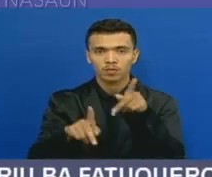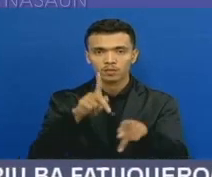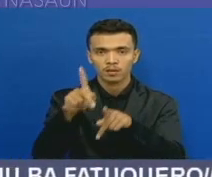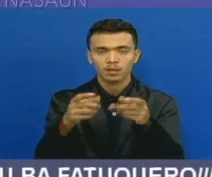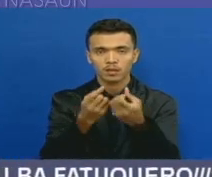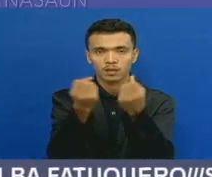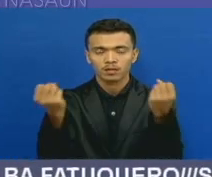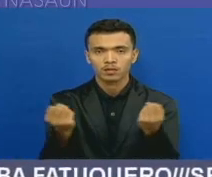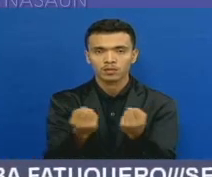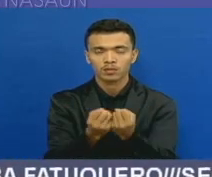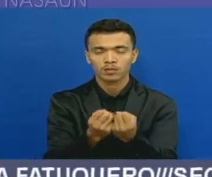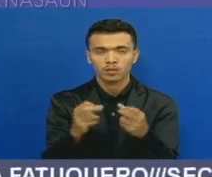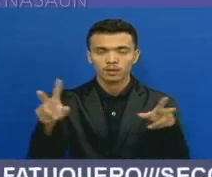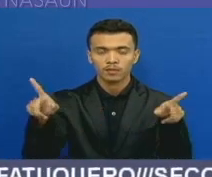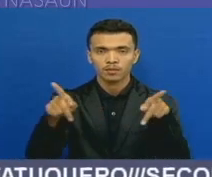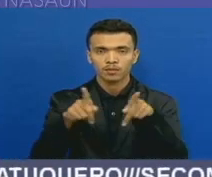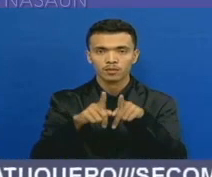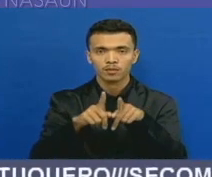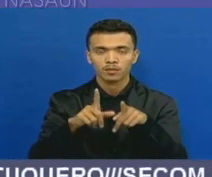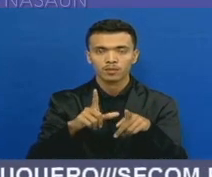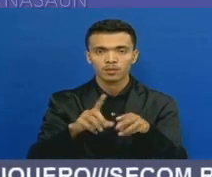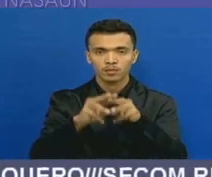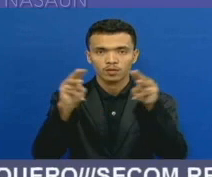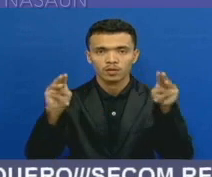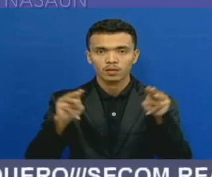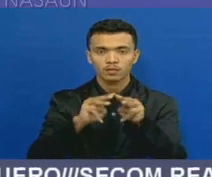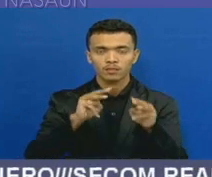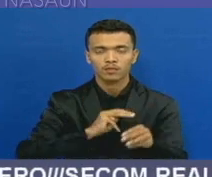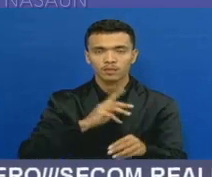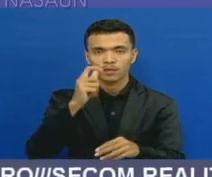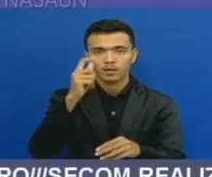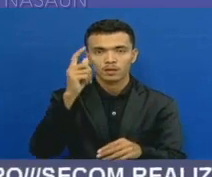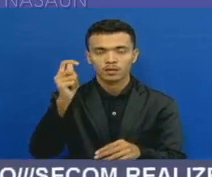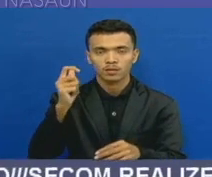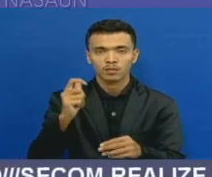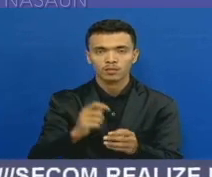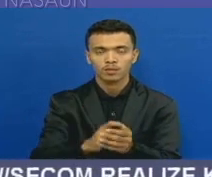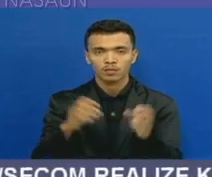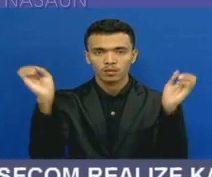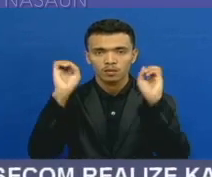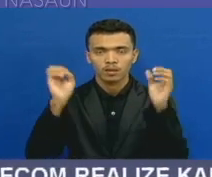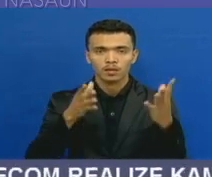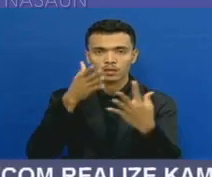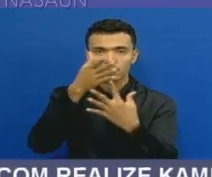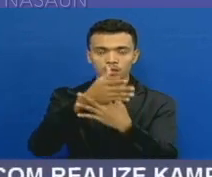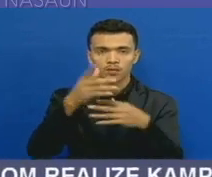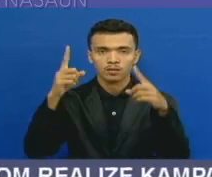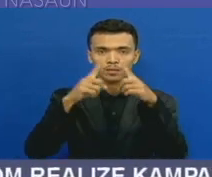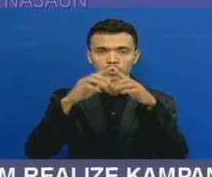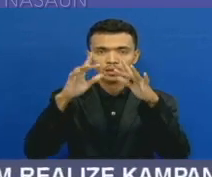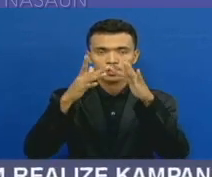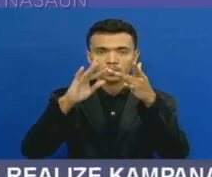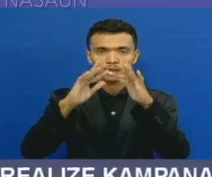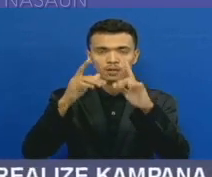Comunidades suku Sananain, posto administrativo la Clubar Municipio Manatuto, durante ne, la sesu linha